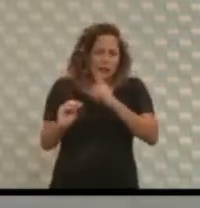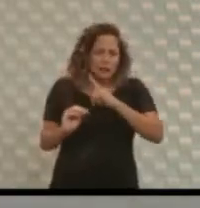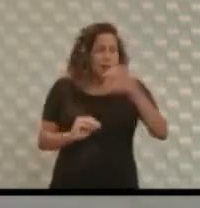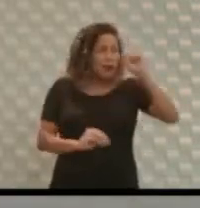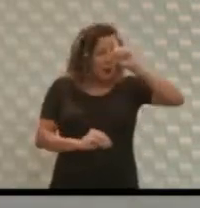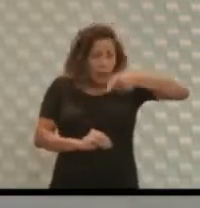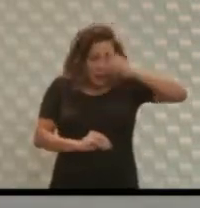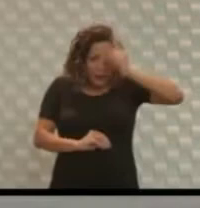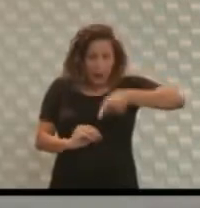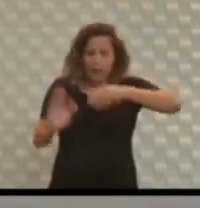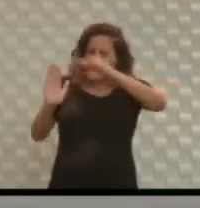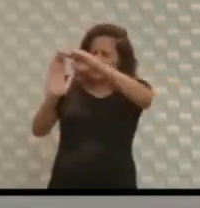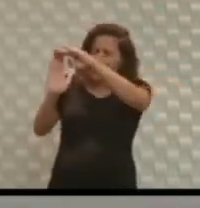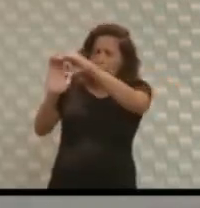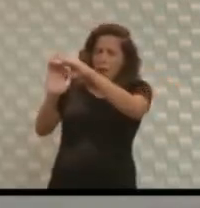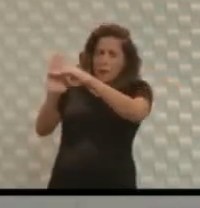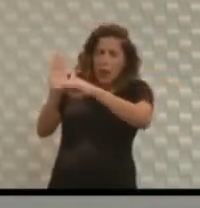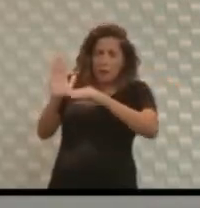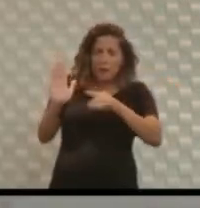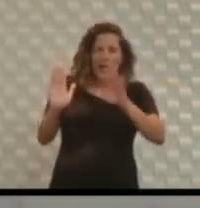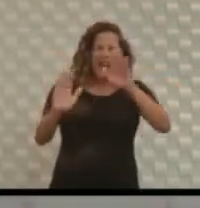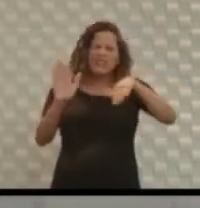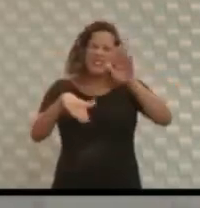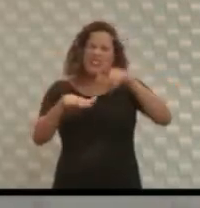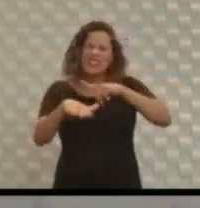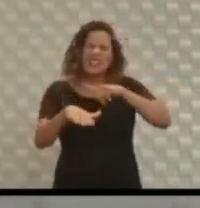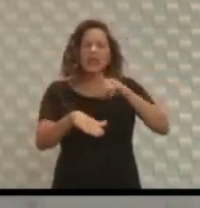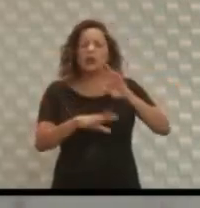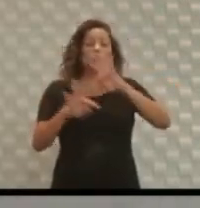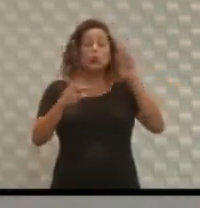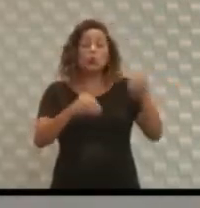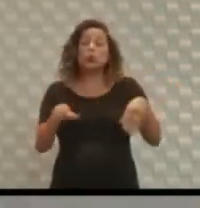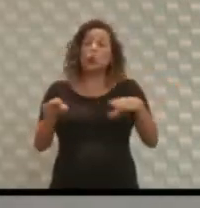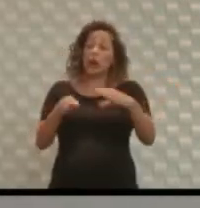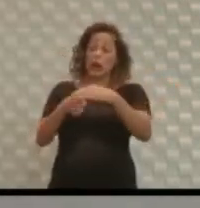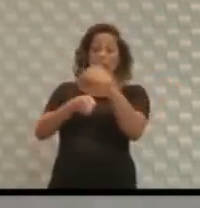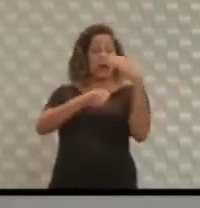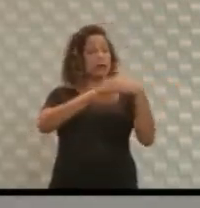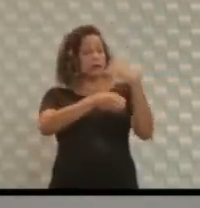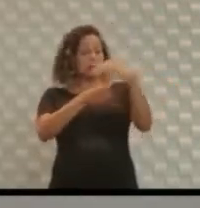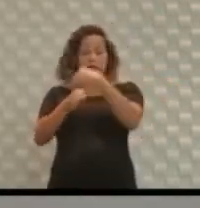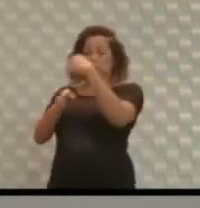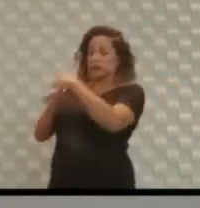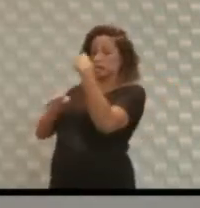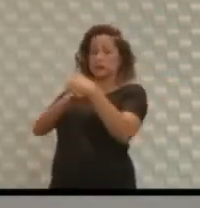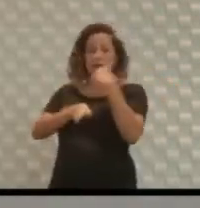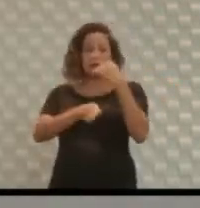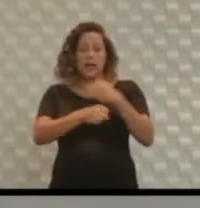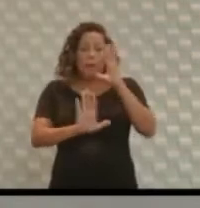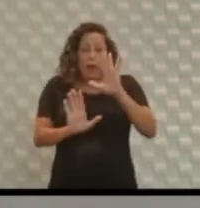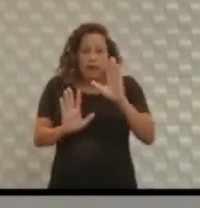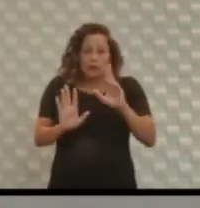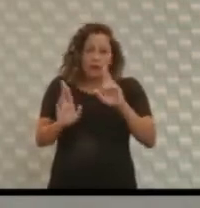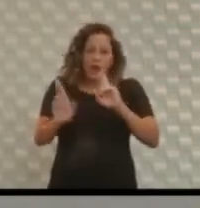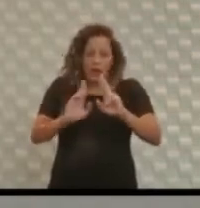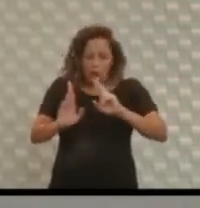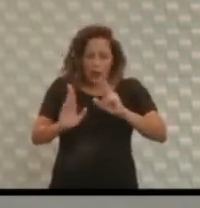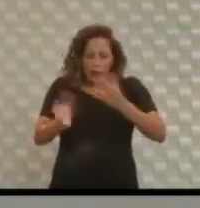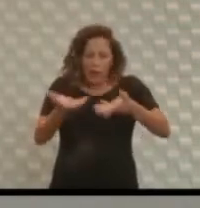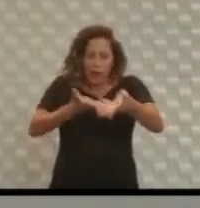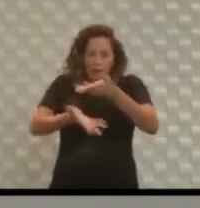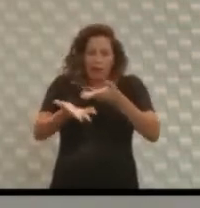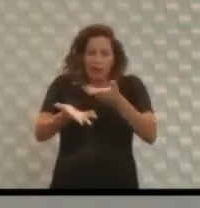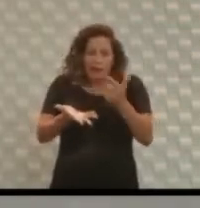a gente recebe tanta instrução para tanta coisa e não recebe instrução para relacionamento. quando a gente tem que